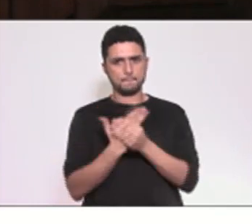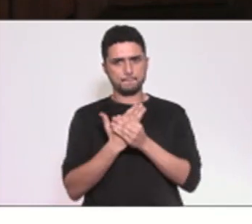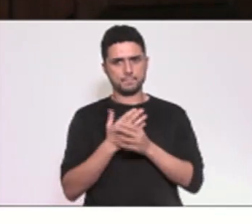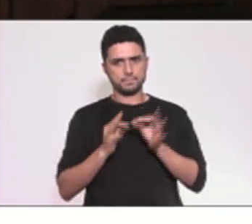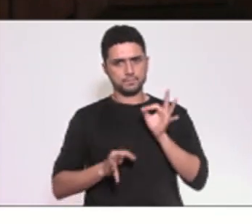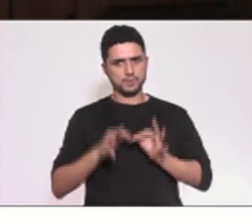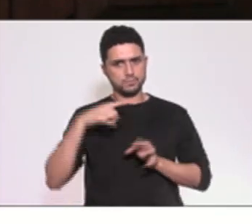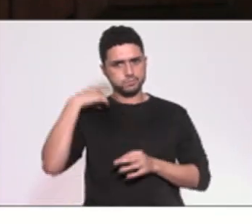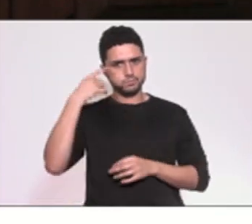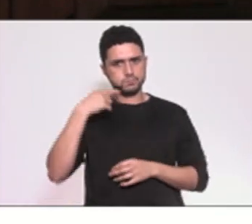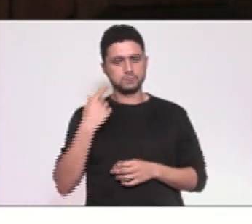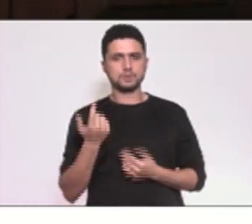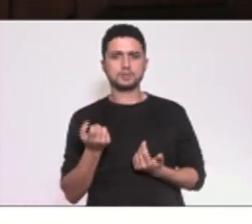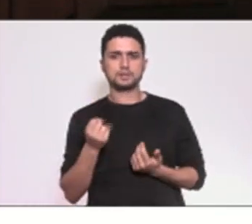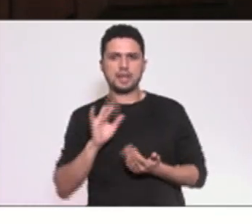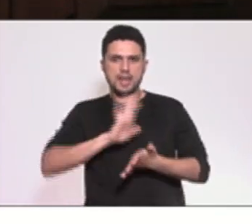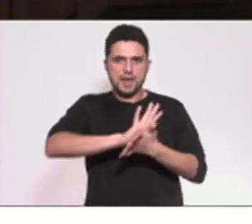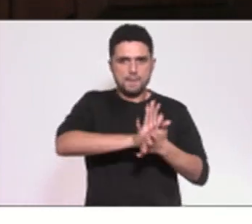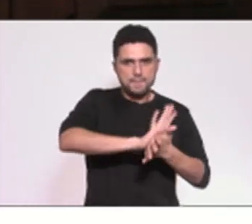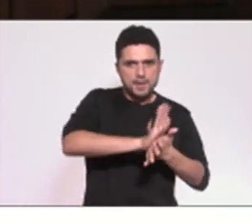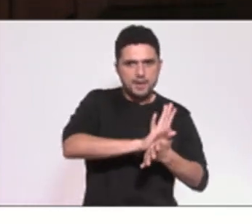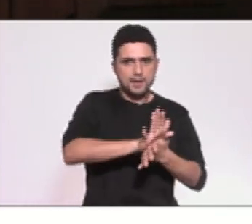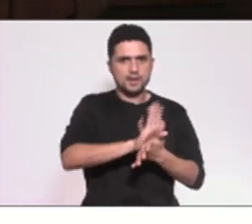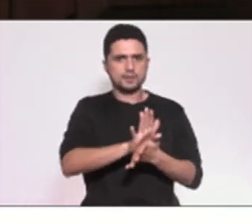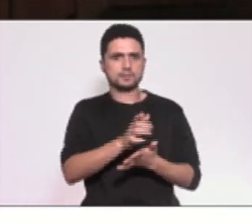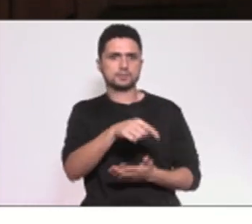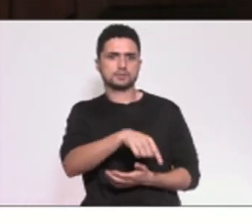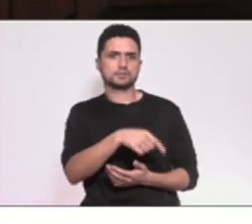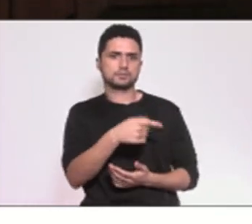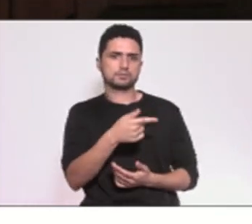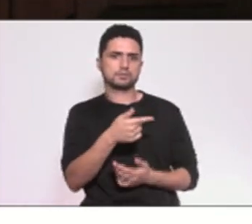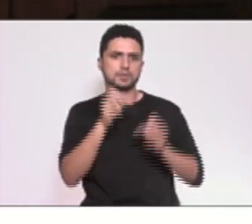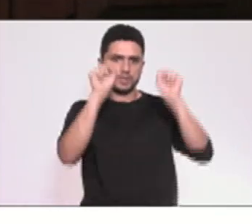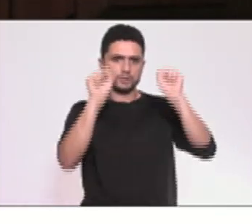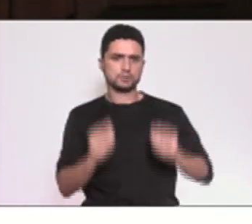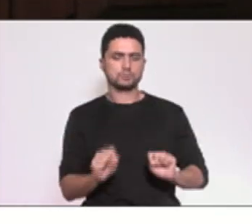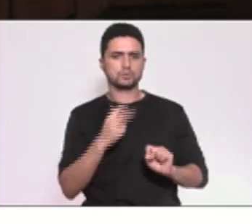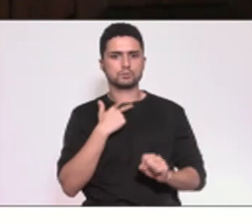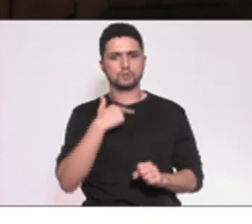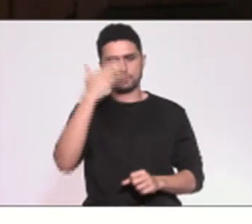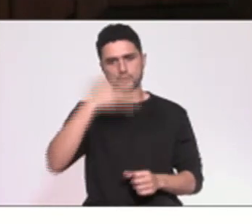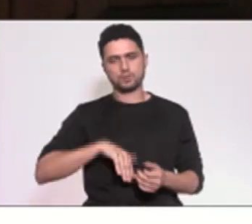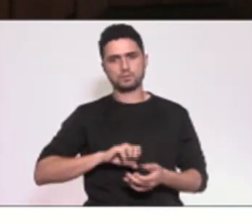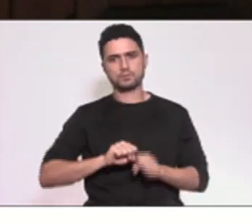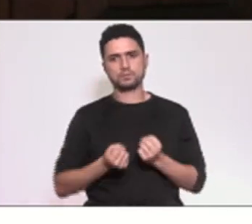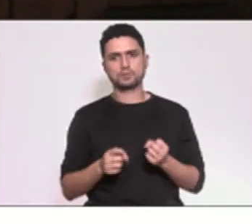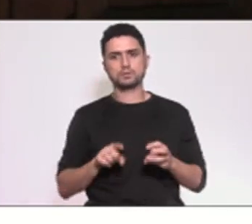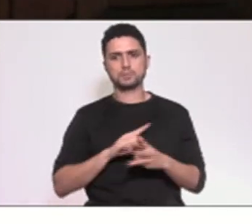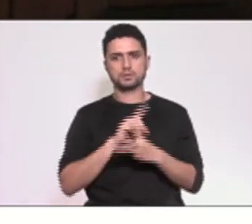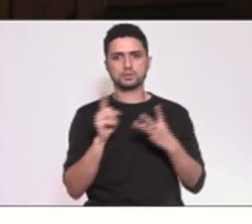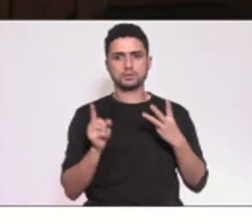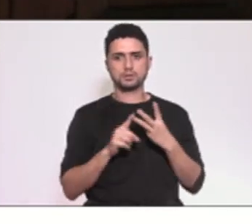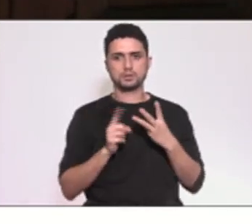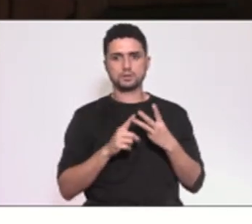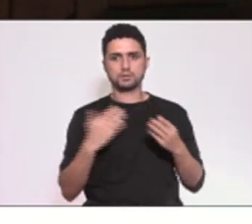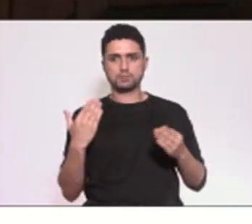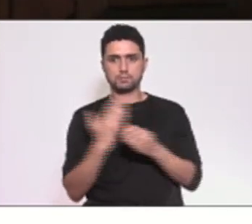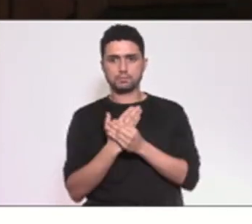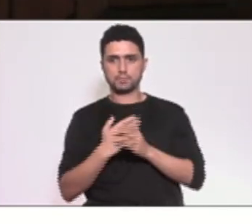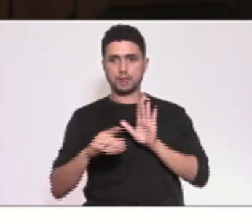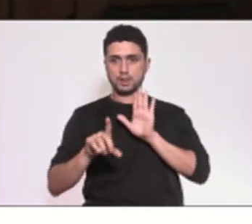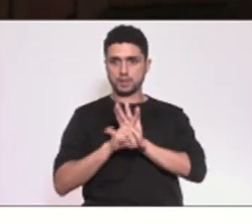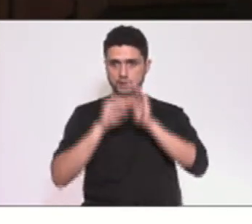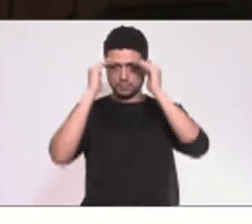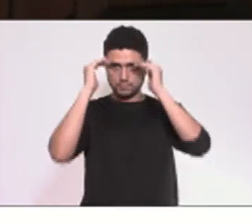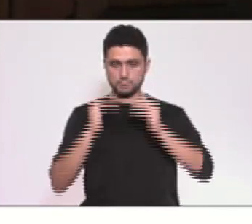seja, ameaçar testemunha, destruir provas. E o terceiro, assegurar a aplicação da lei penal, ou seja, evitar que o réu